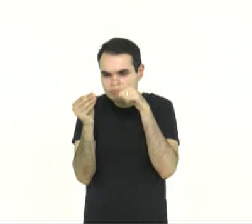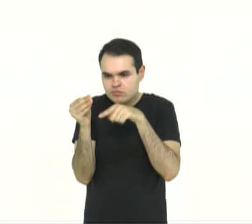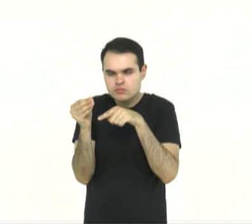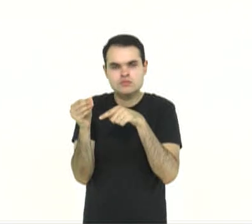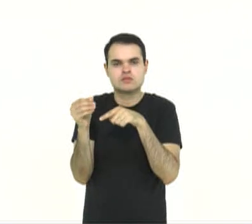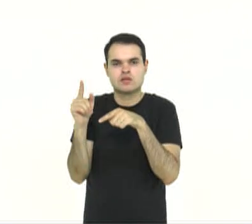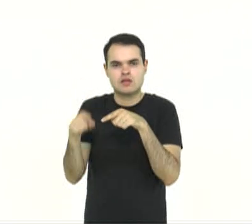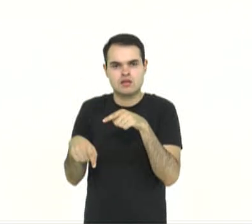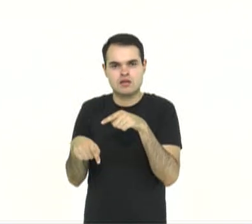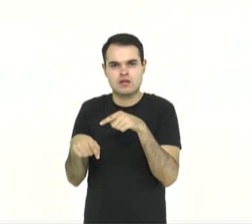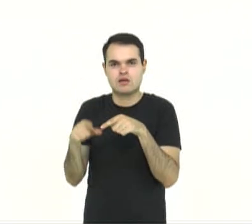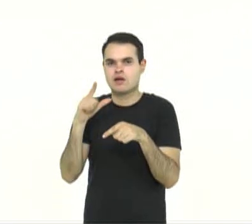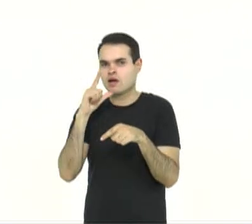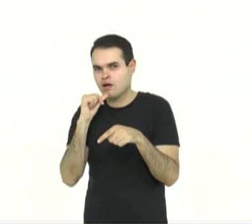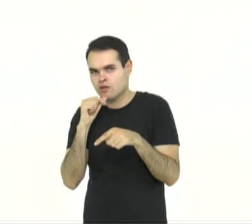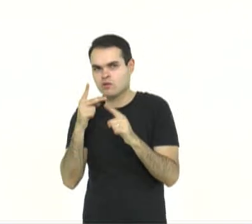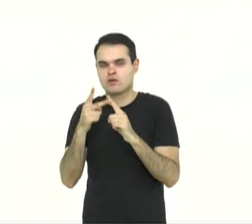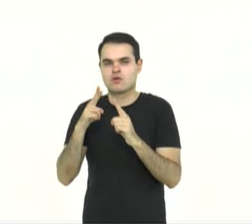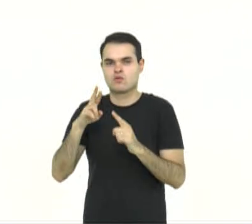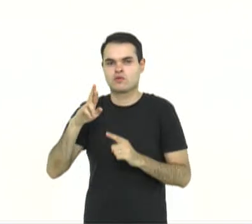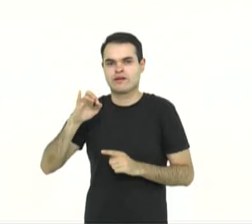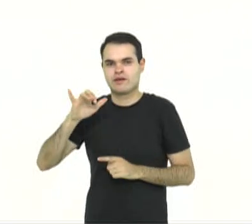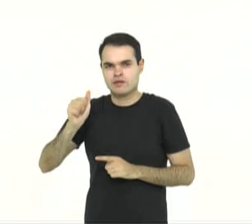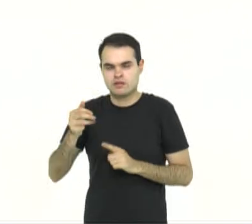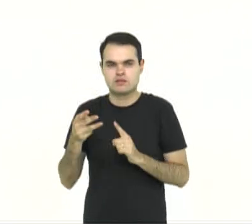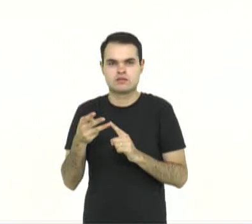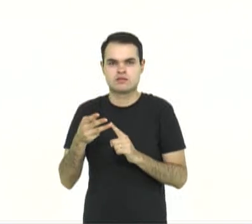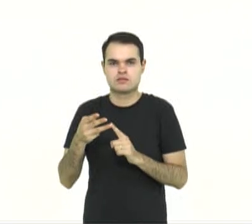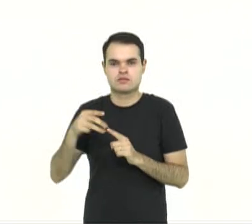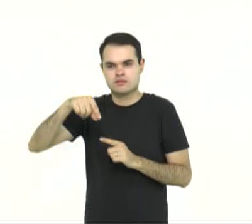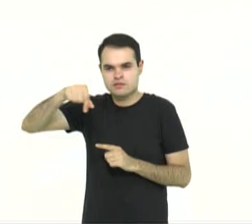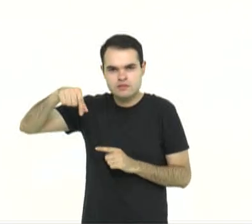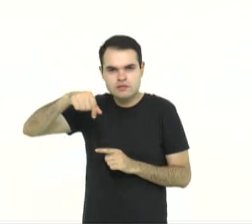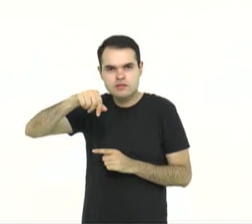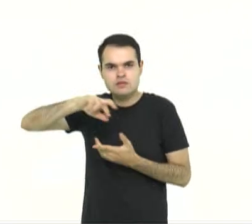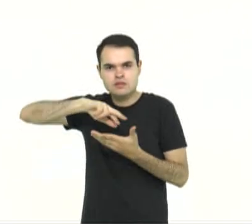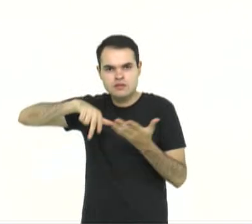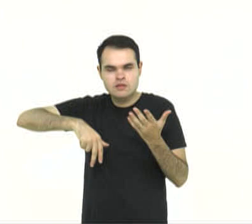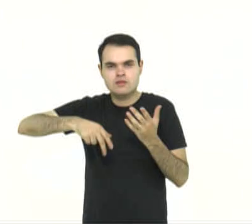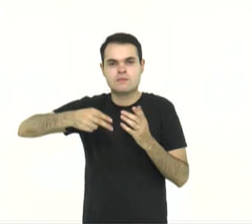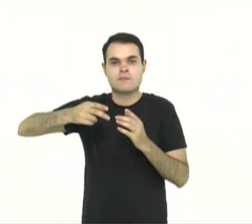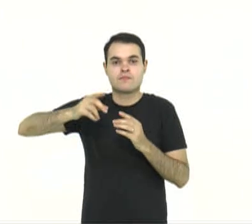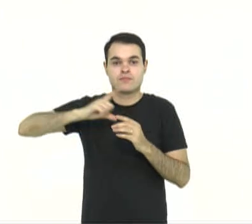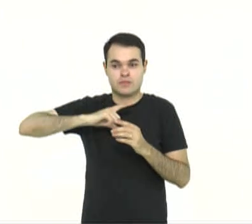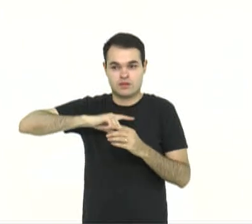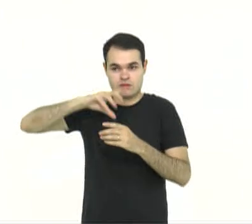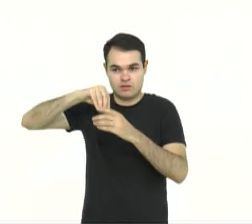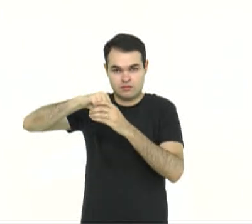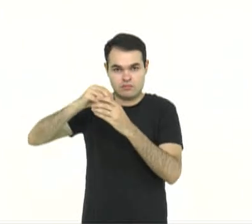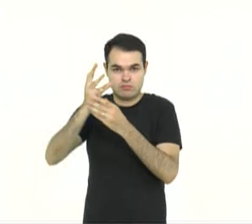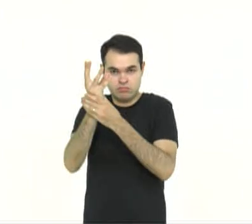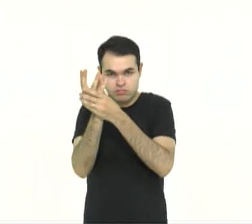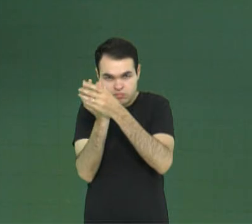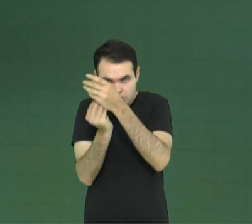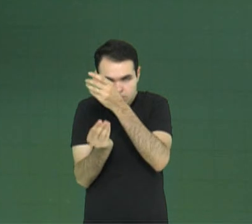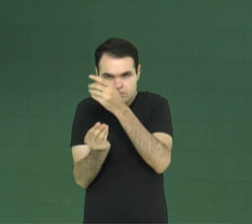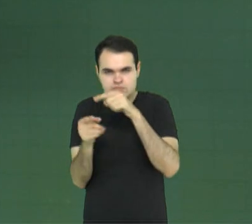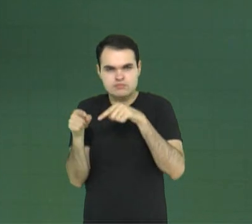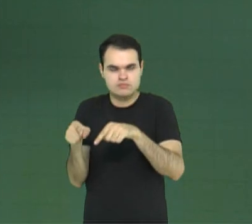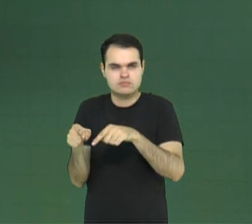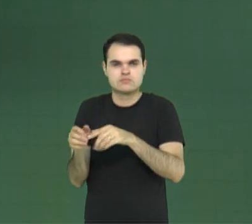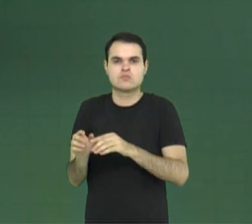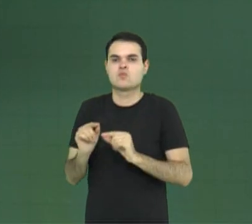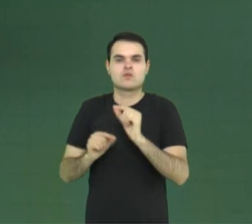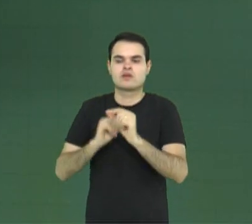seja, água, ureia, sais minerais e glicose, vão ficar filtrados ali nessa região. O que não